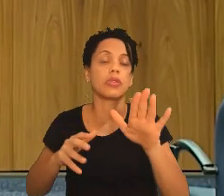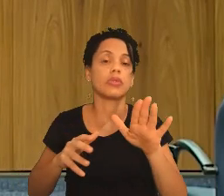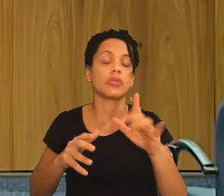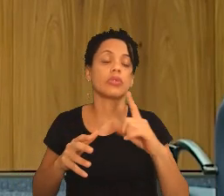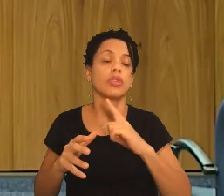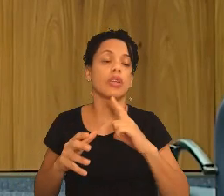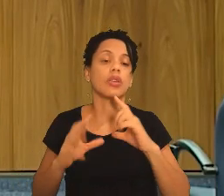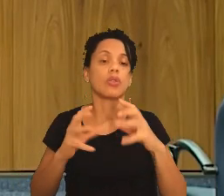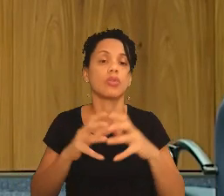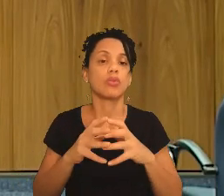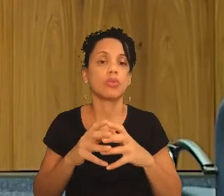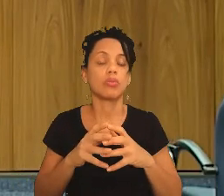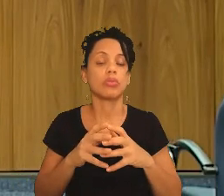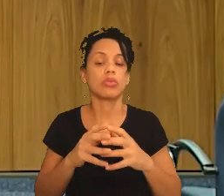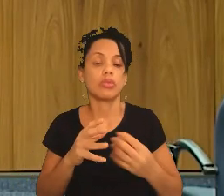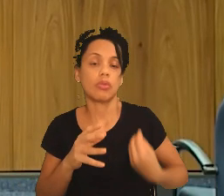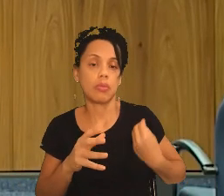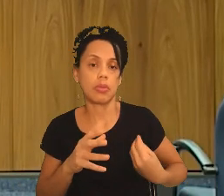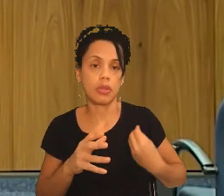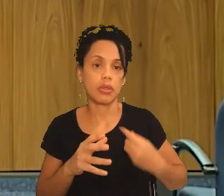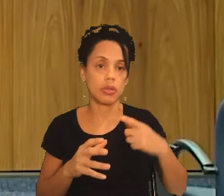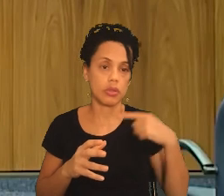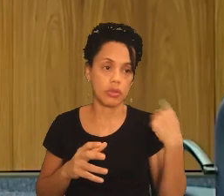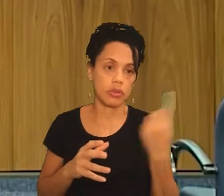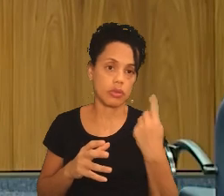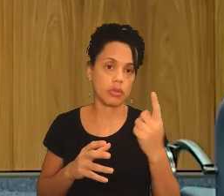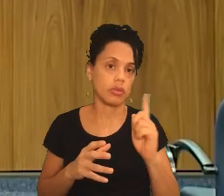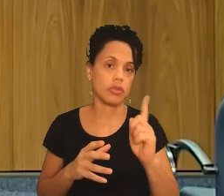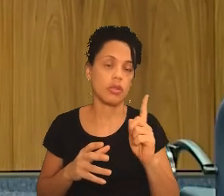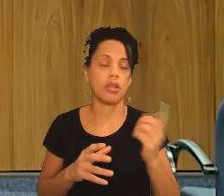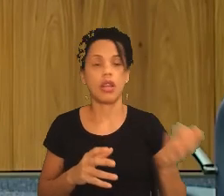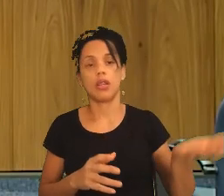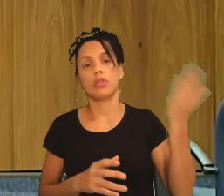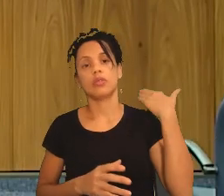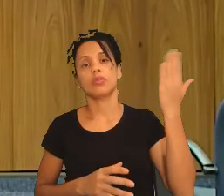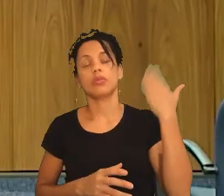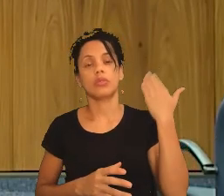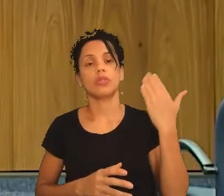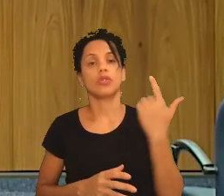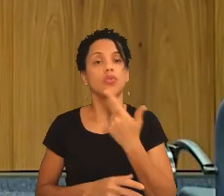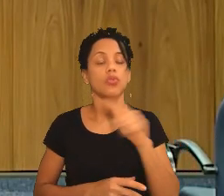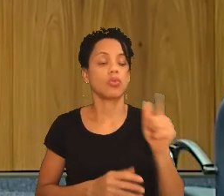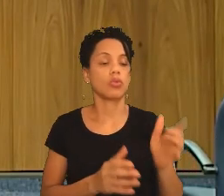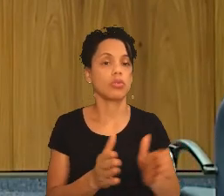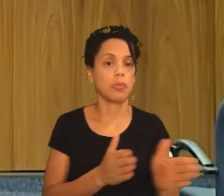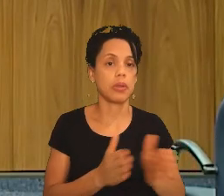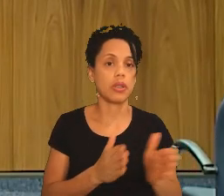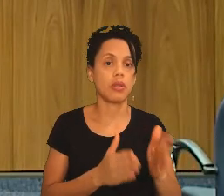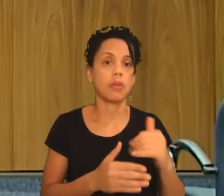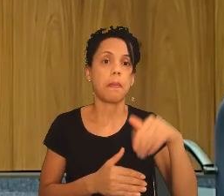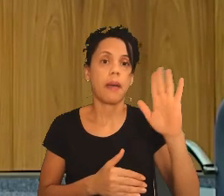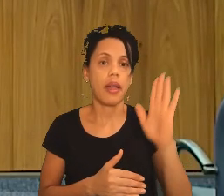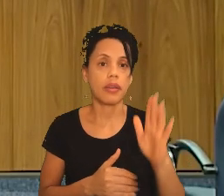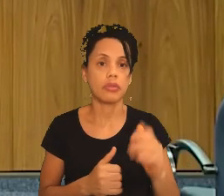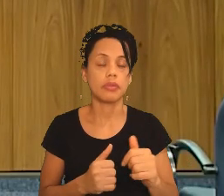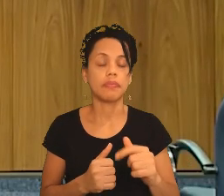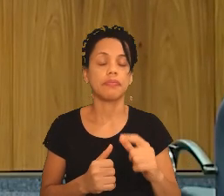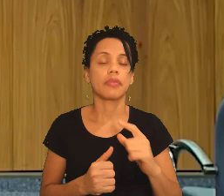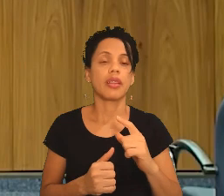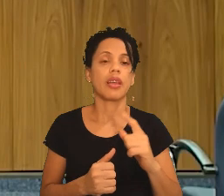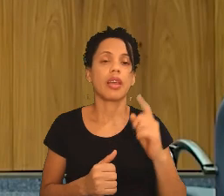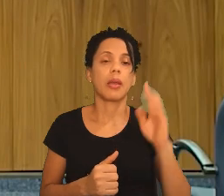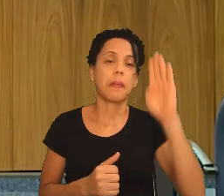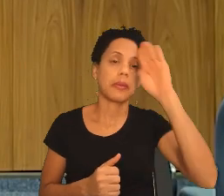formula uma identidade, cria uma identidade nacional que aduza a esses grupos, mas